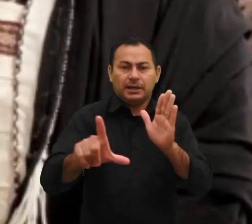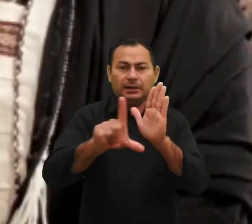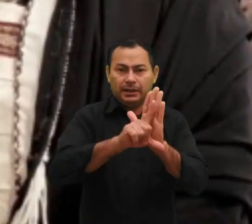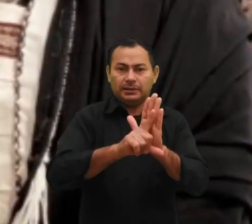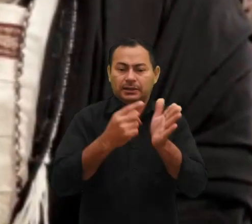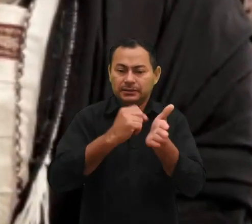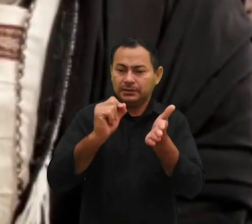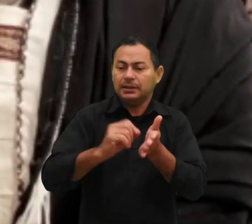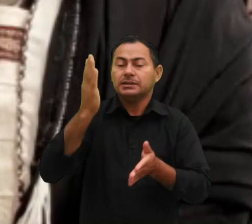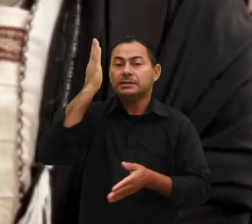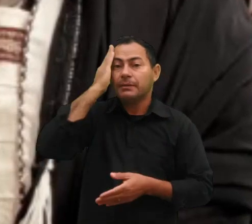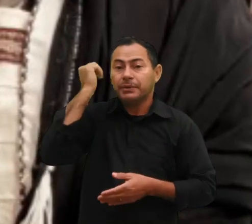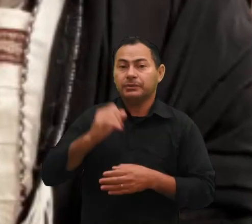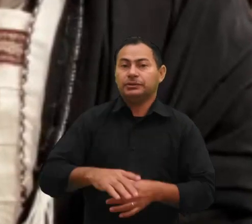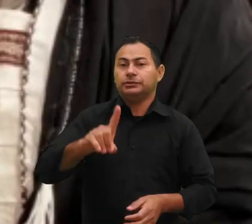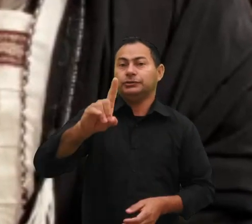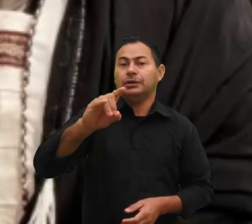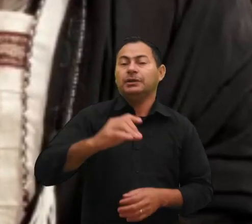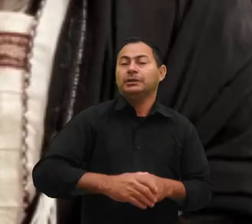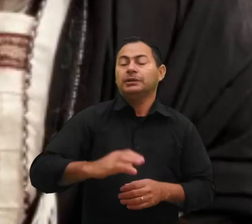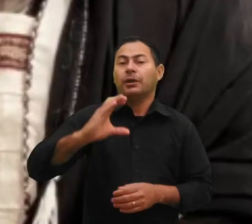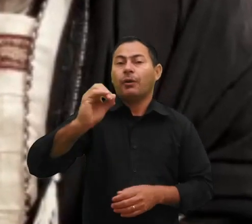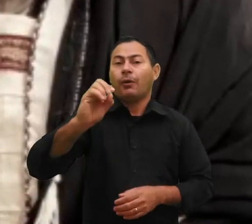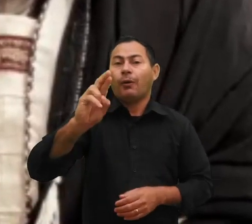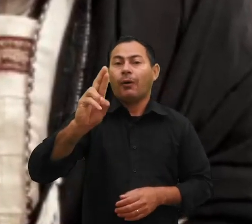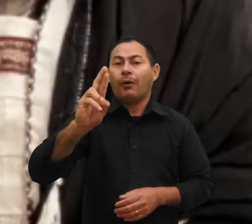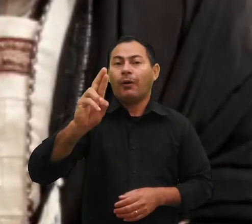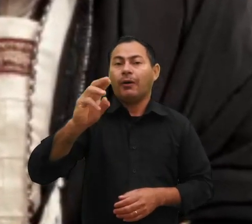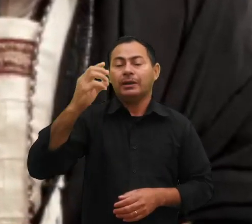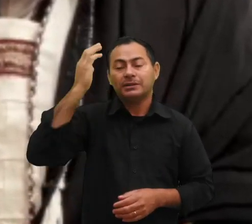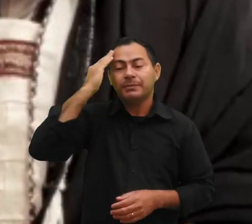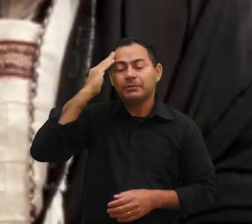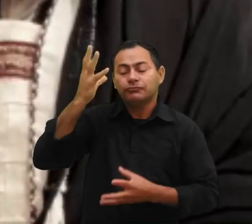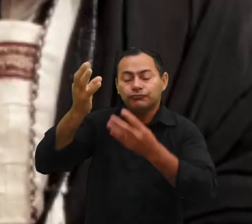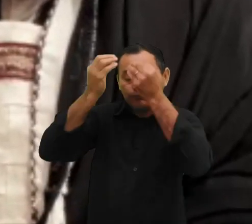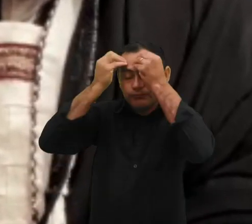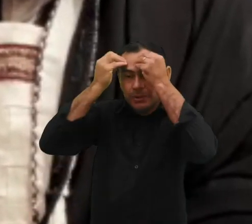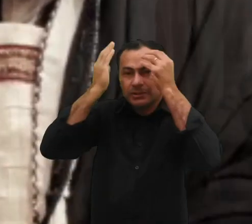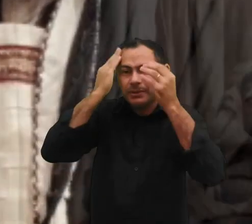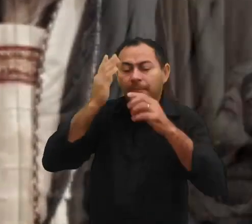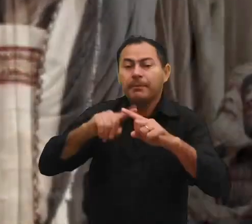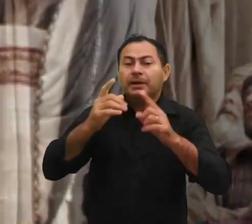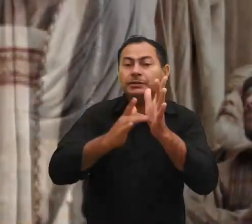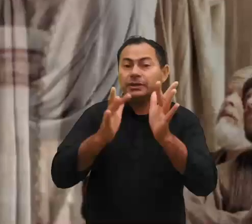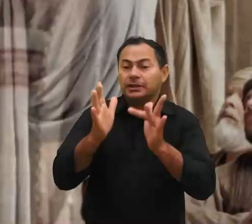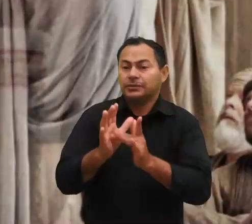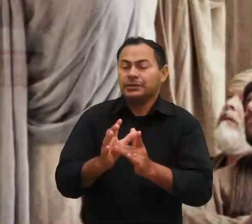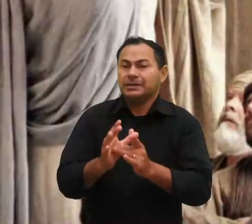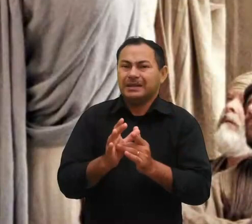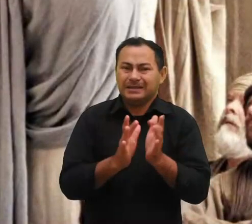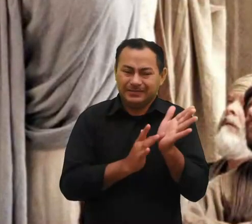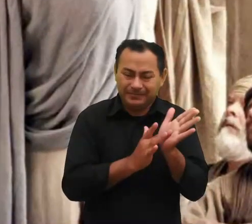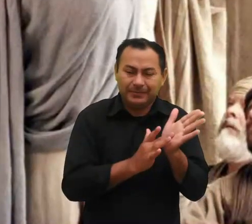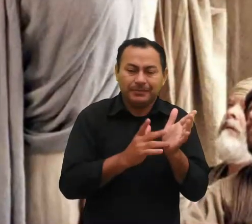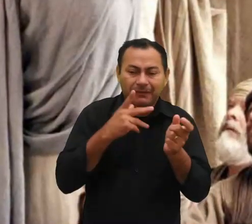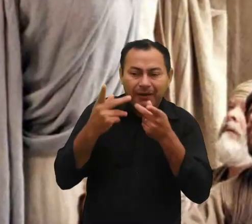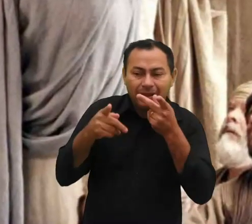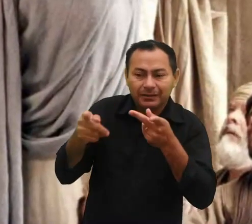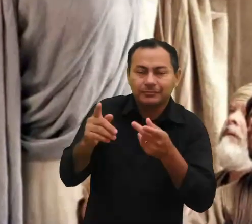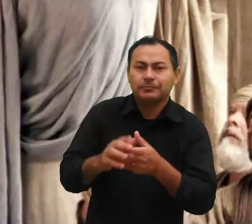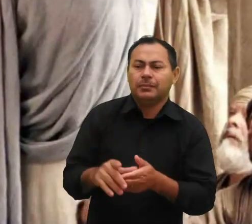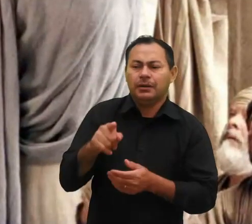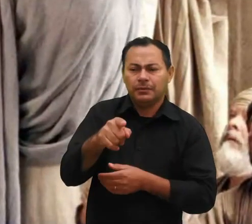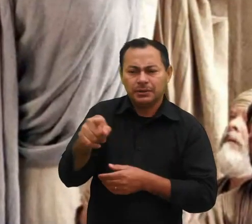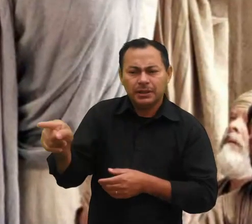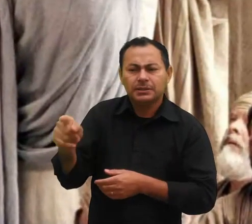estava escrita. Eles sabiam de cor. Eles tinham consciência disso. Mas Jesus, acho que até ironicamente, estava